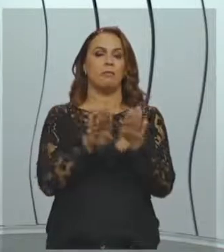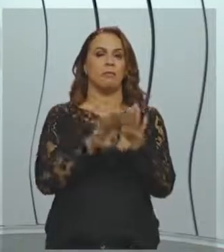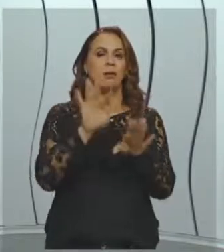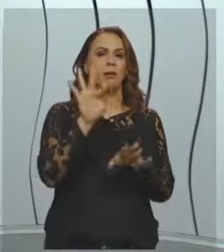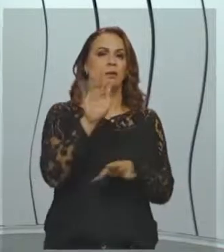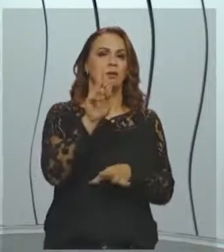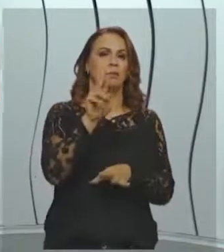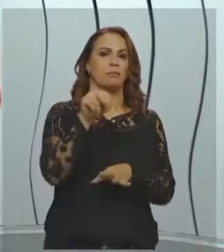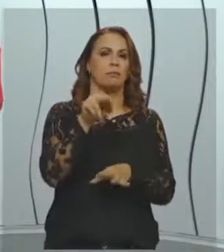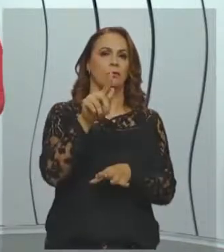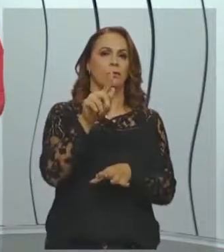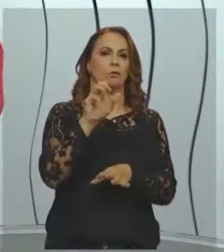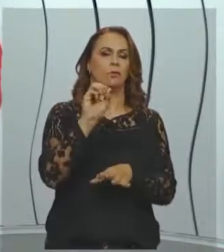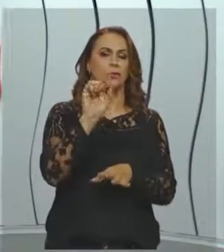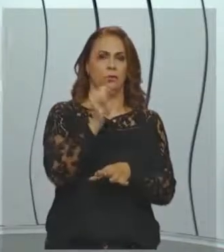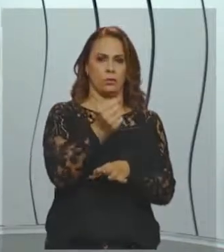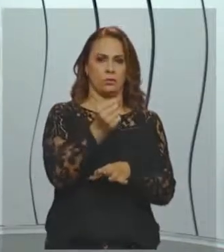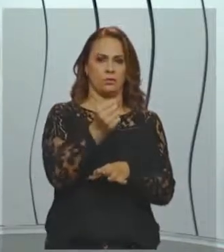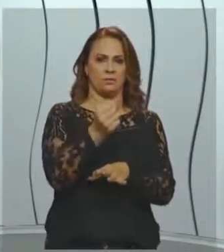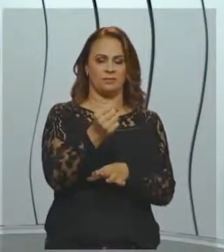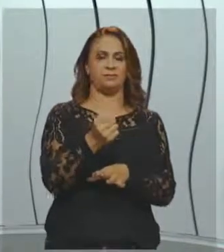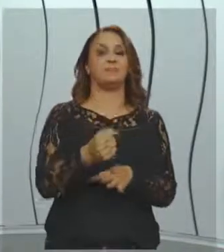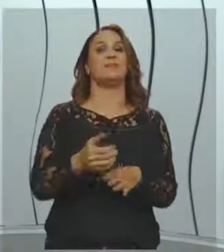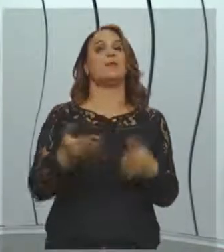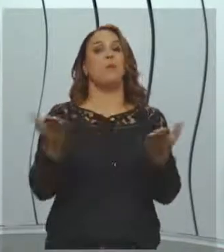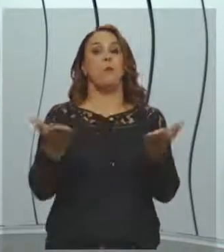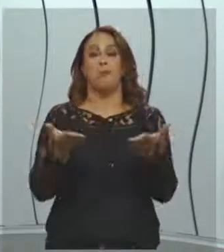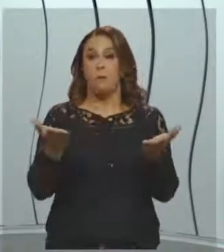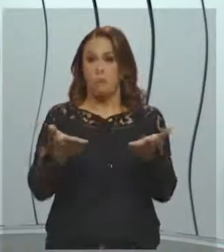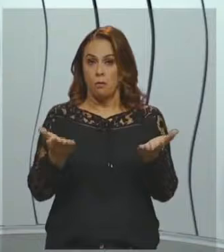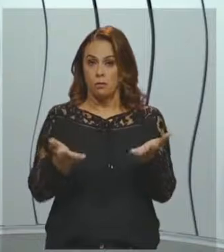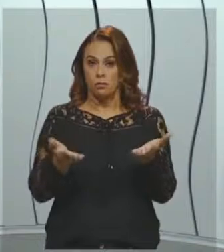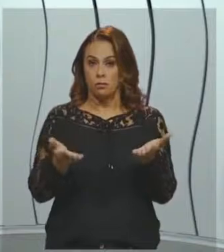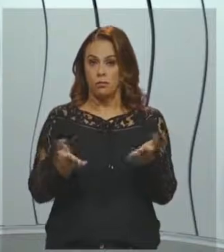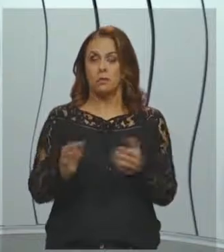as doenças causadas por fungos. Hoje você viu sobre